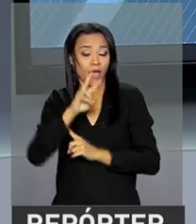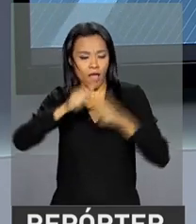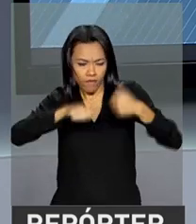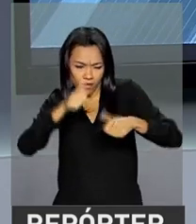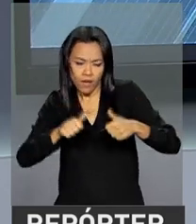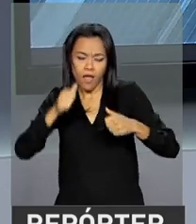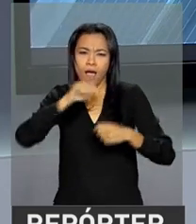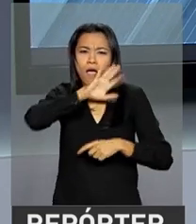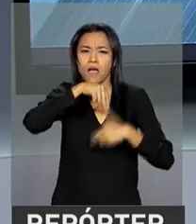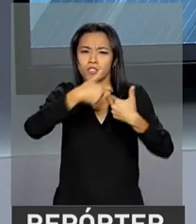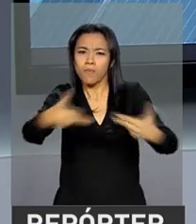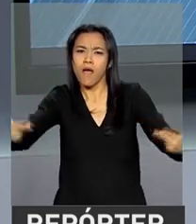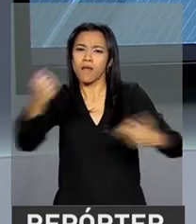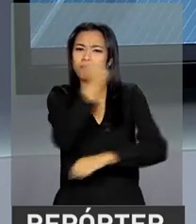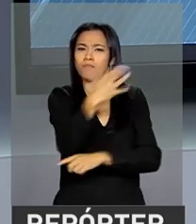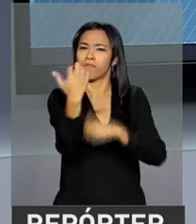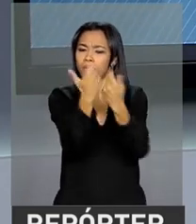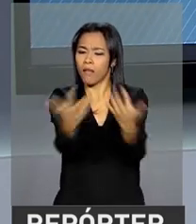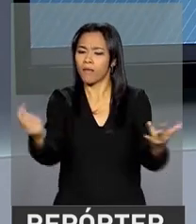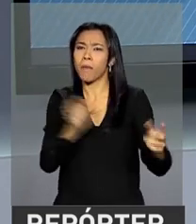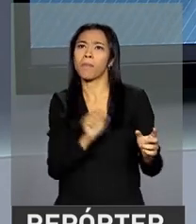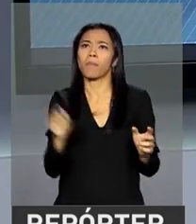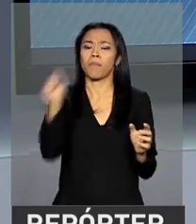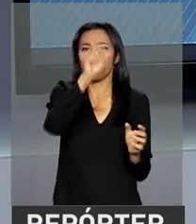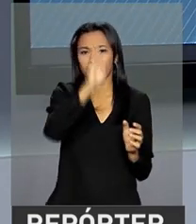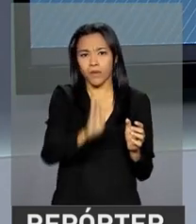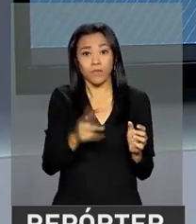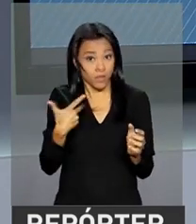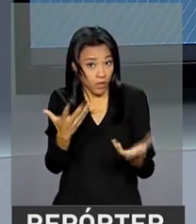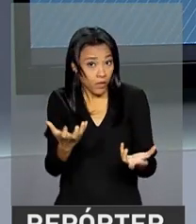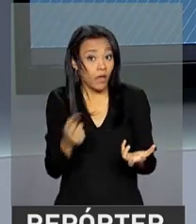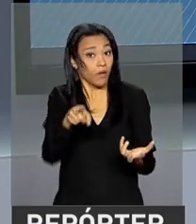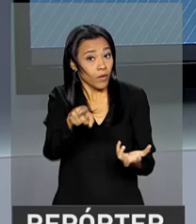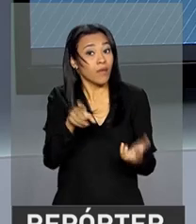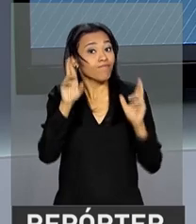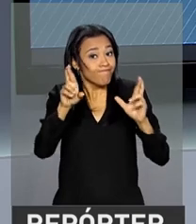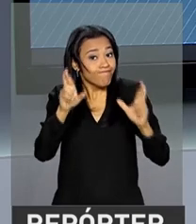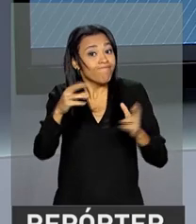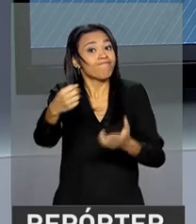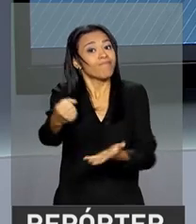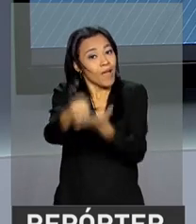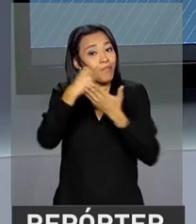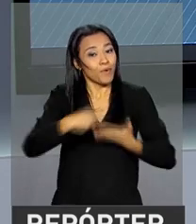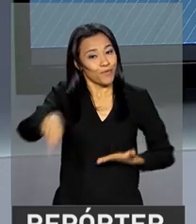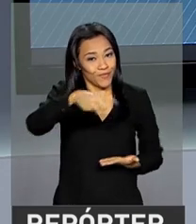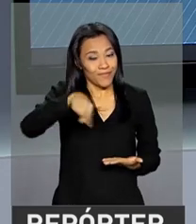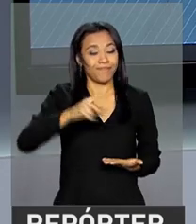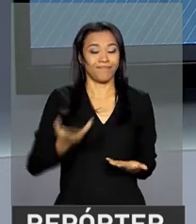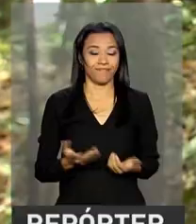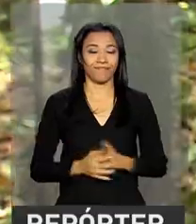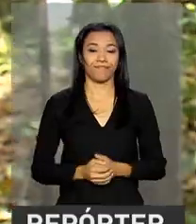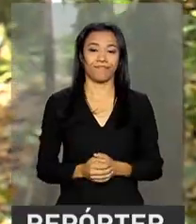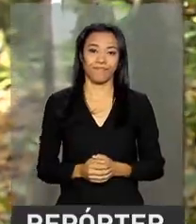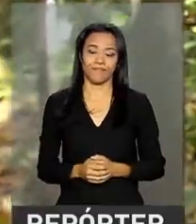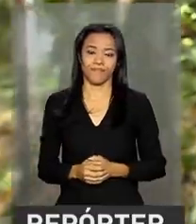unidades de conservação espalhadas pelo país e para isso quer contar também com a ajuda da população